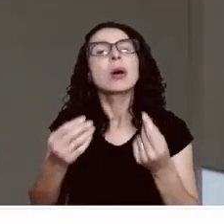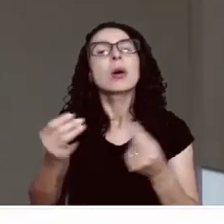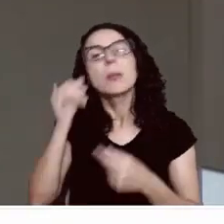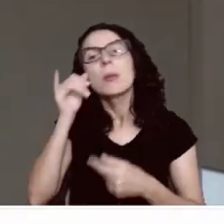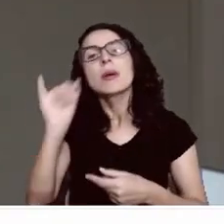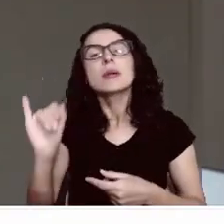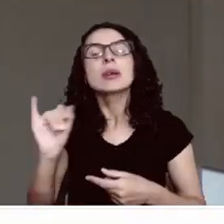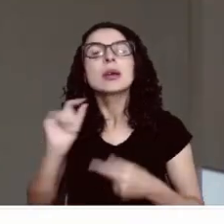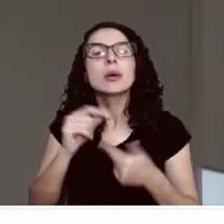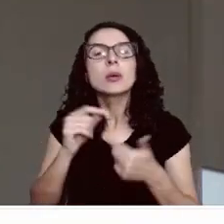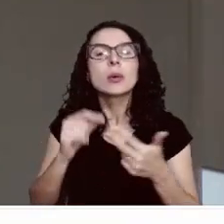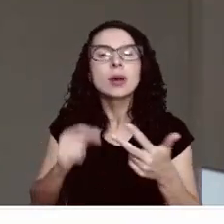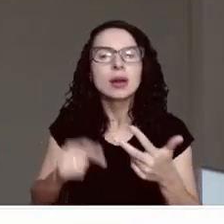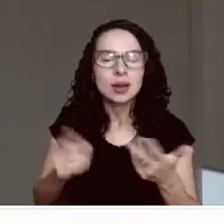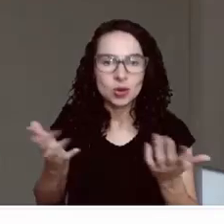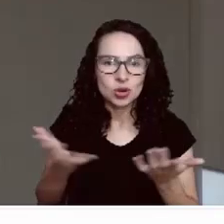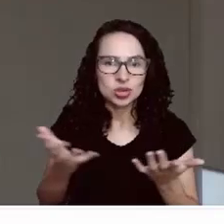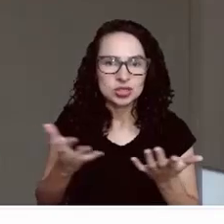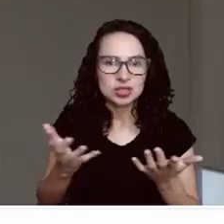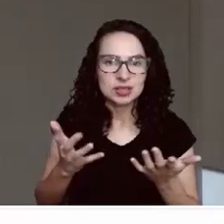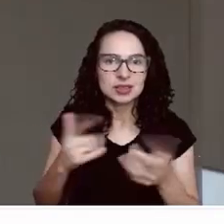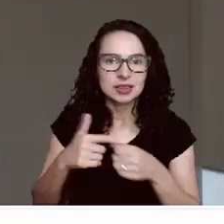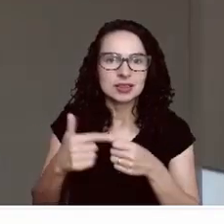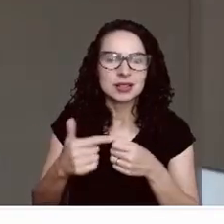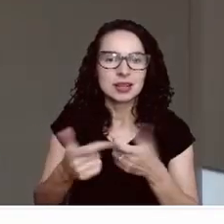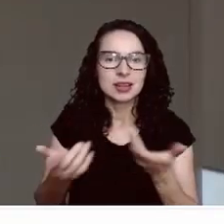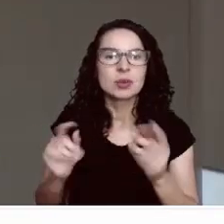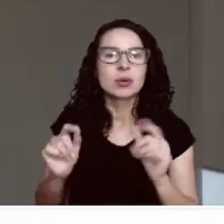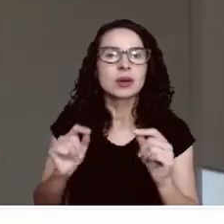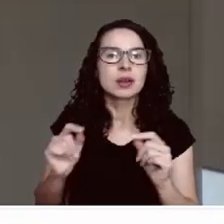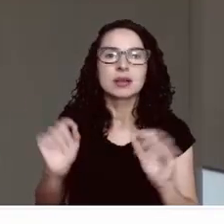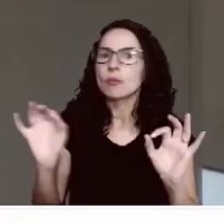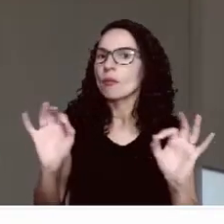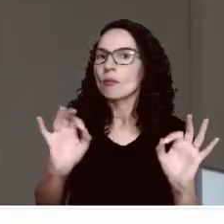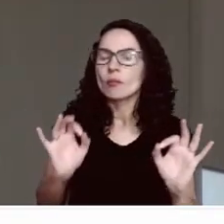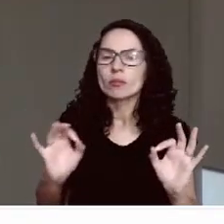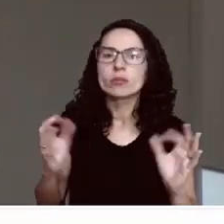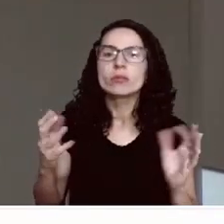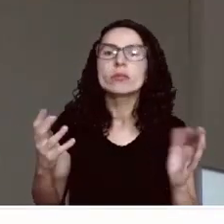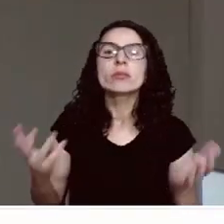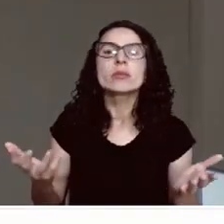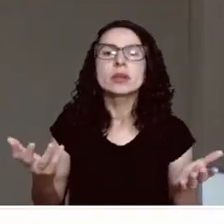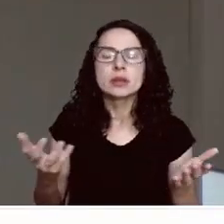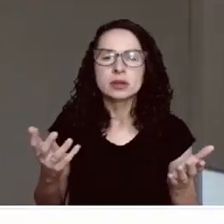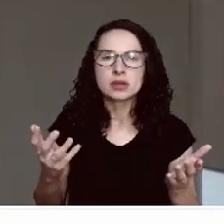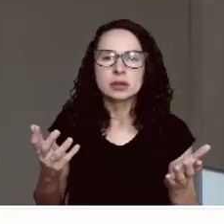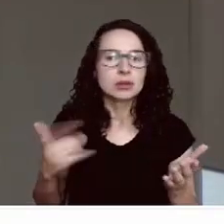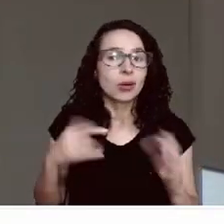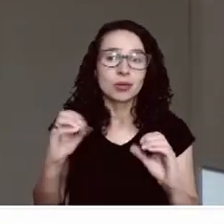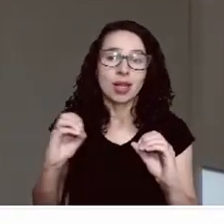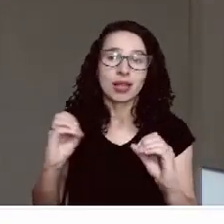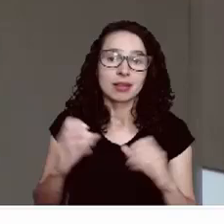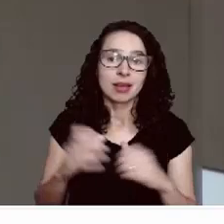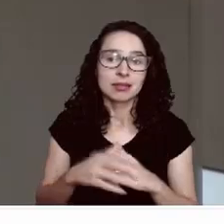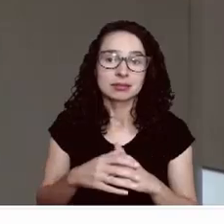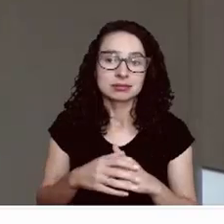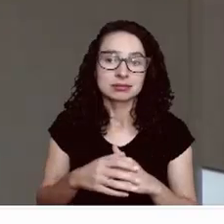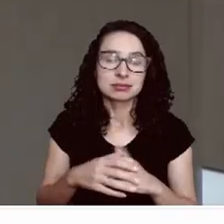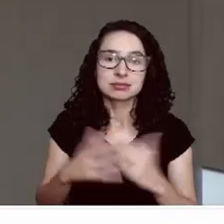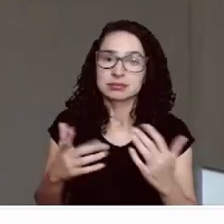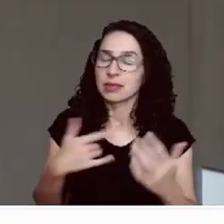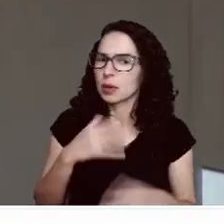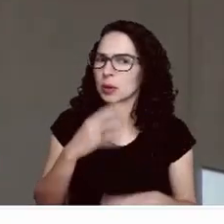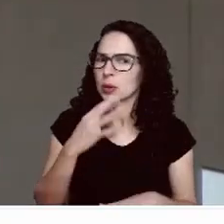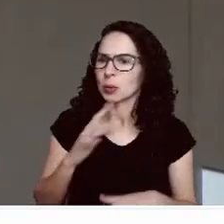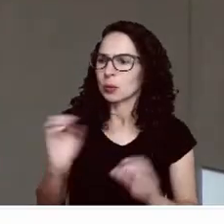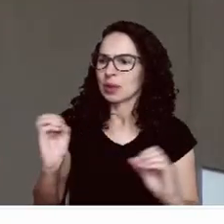nas cidades? Pouco tem. Então, ou não tem nada. eu desconheço alguma coisa na área da prevenção